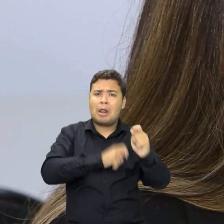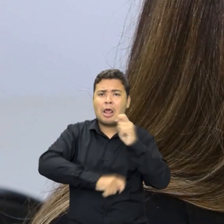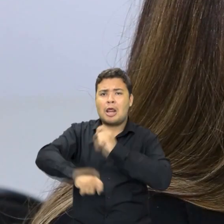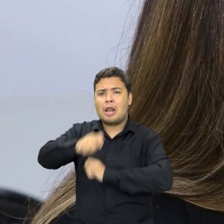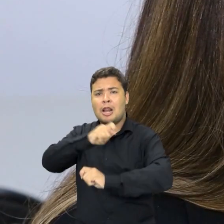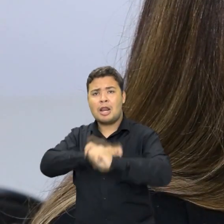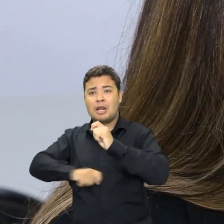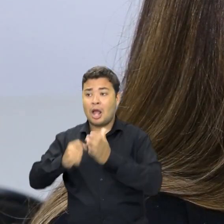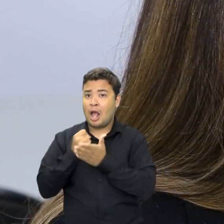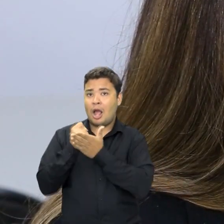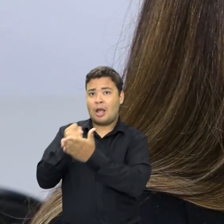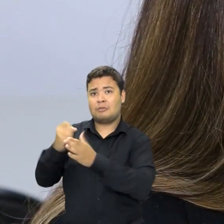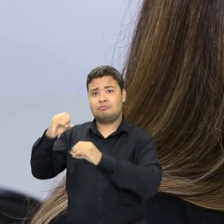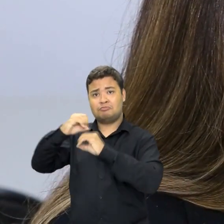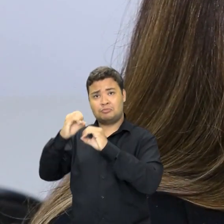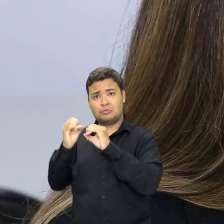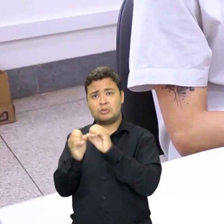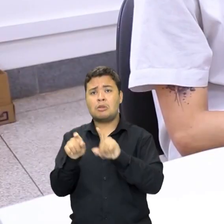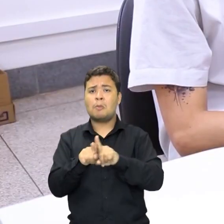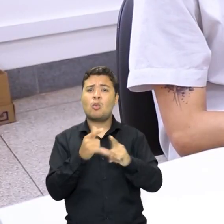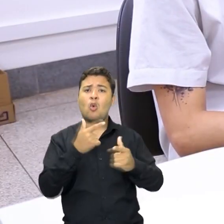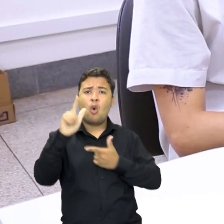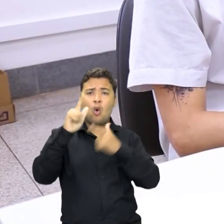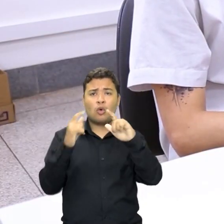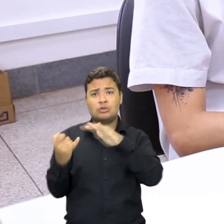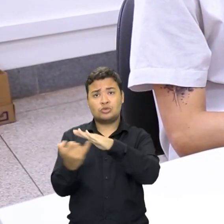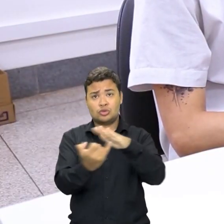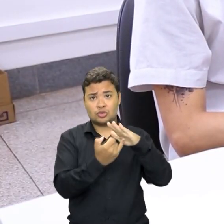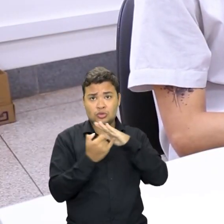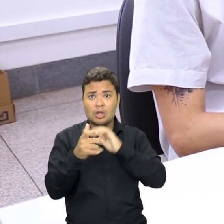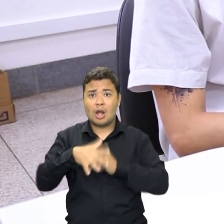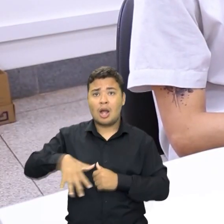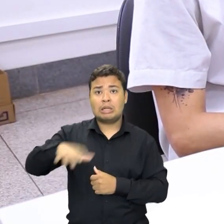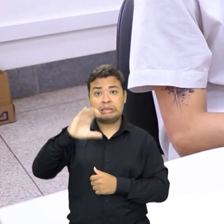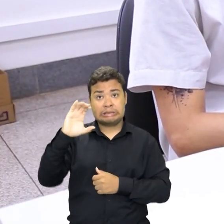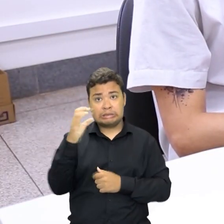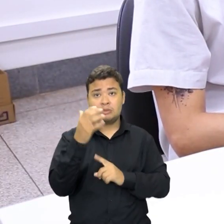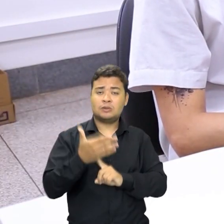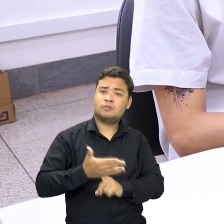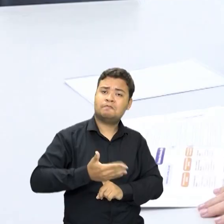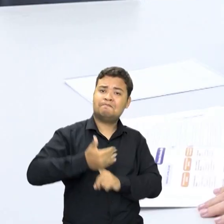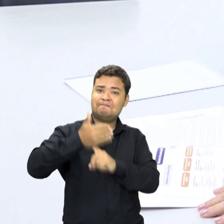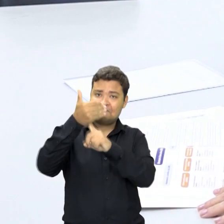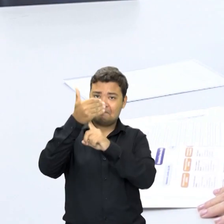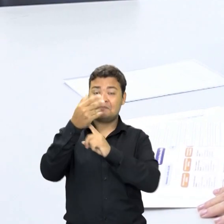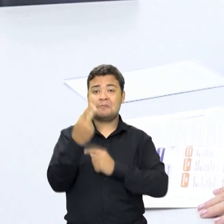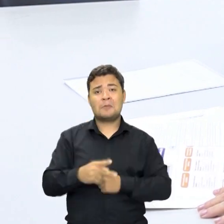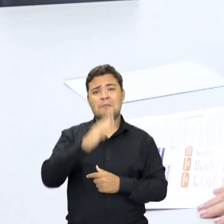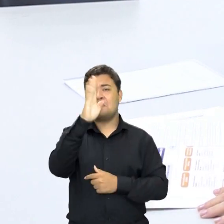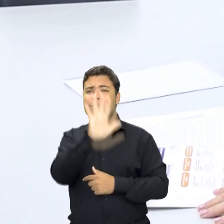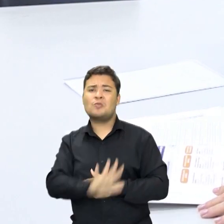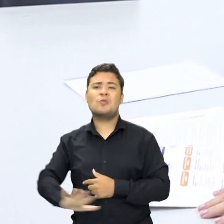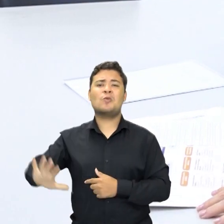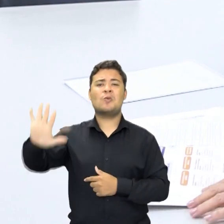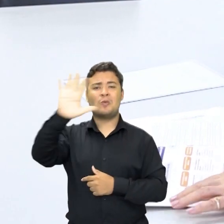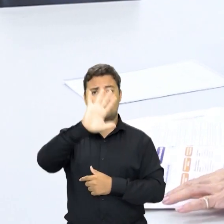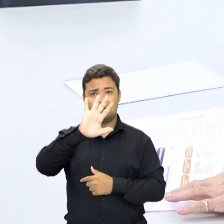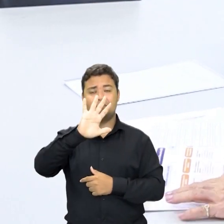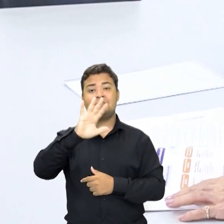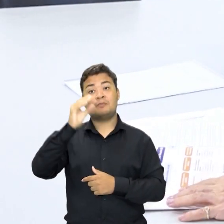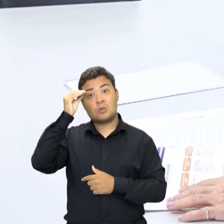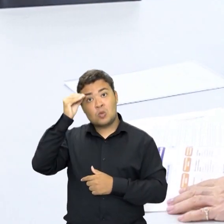verdadeiro escritório de negócios em apoio à Universidade Federal de Goiás e outras instituições científicas e